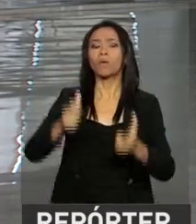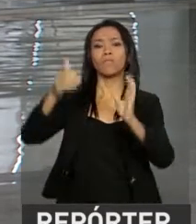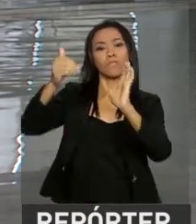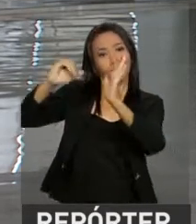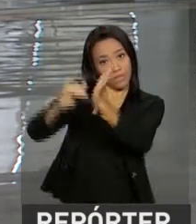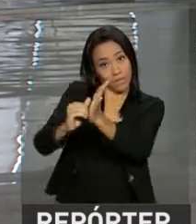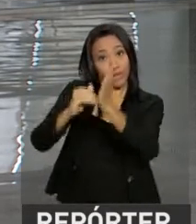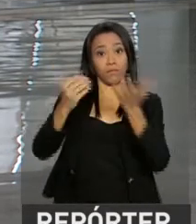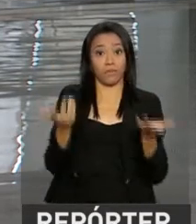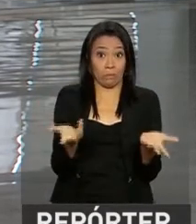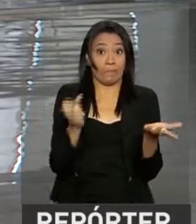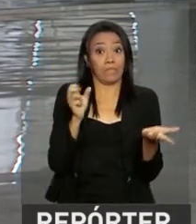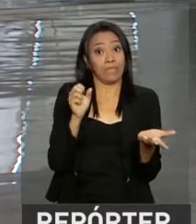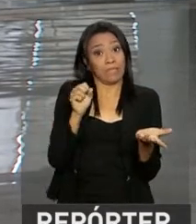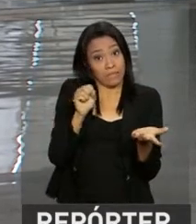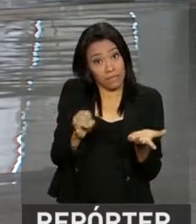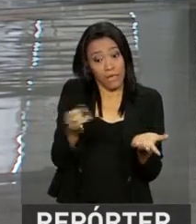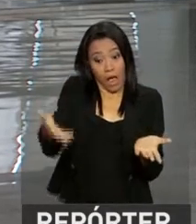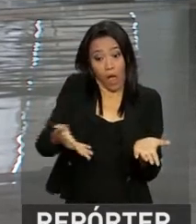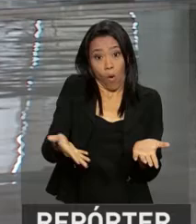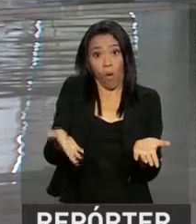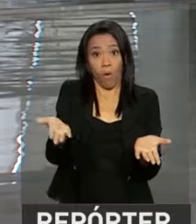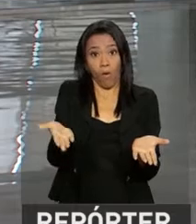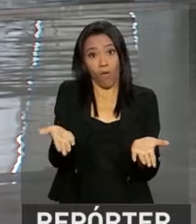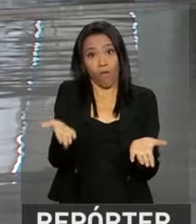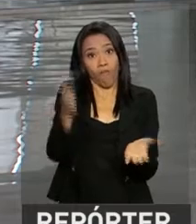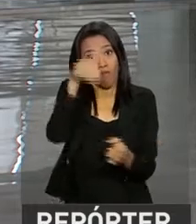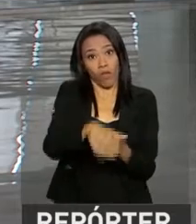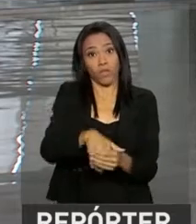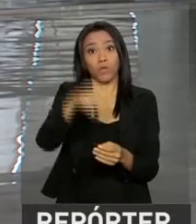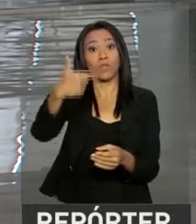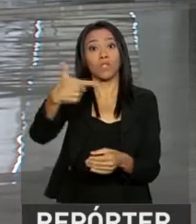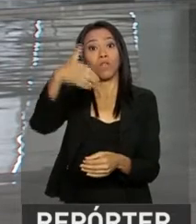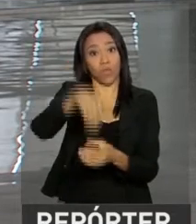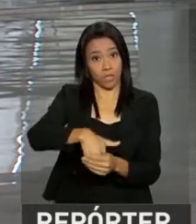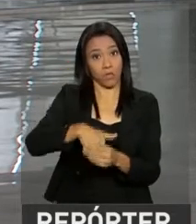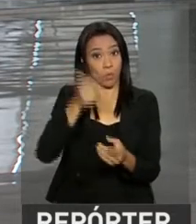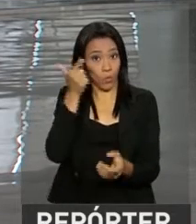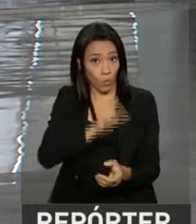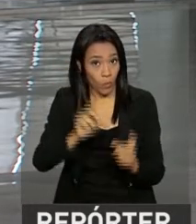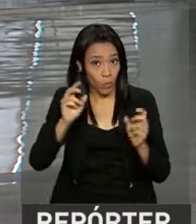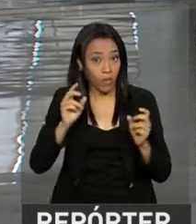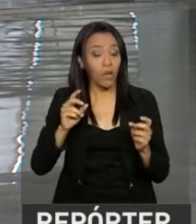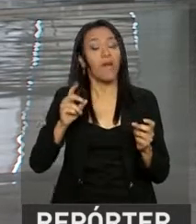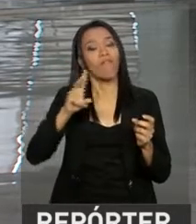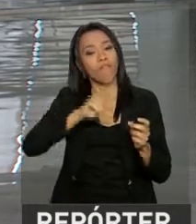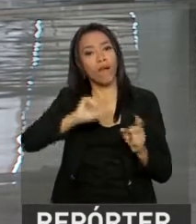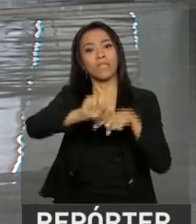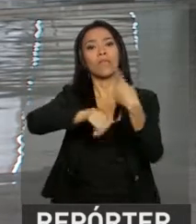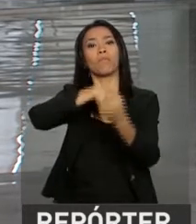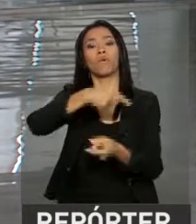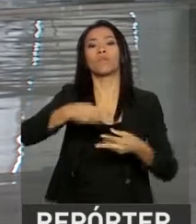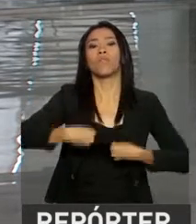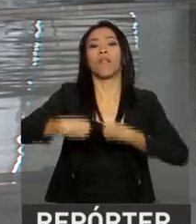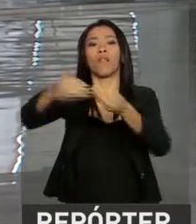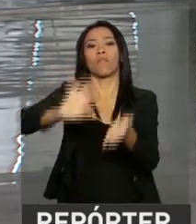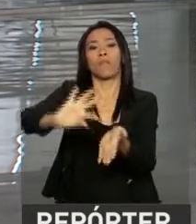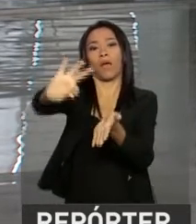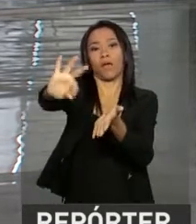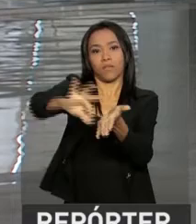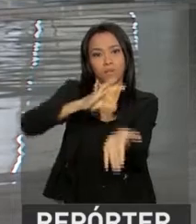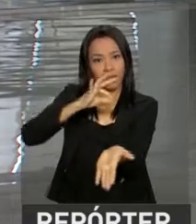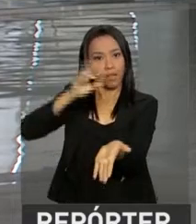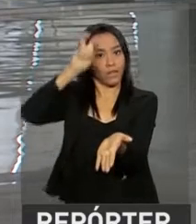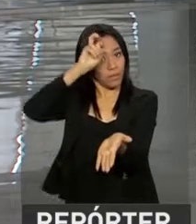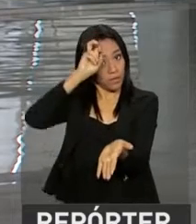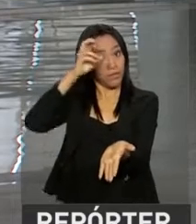bom caso seja aprovada agora é em segundo turno ela deverá ser promulgada depois de amanhã quinta